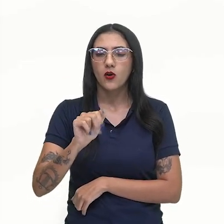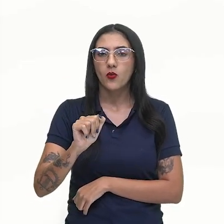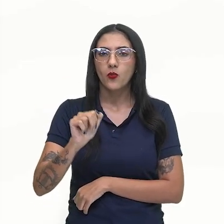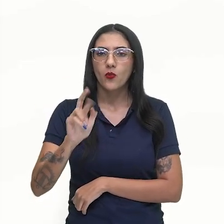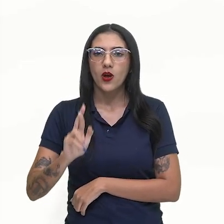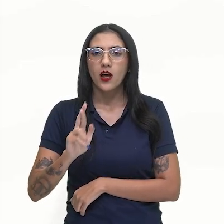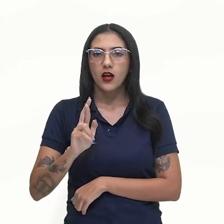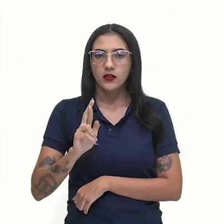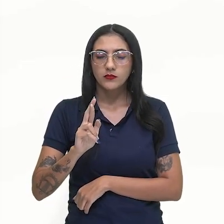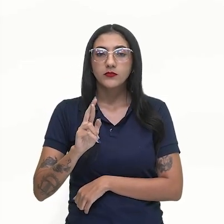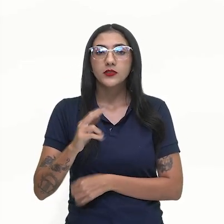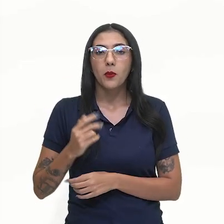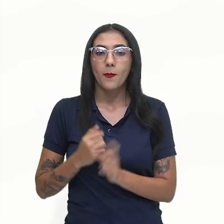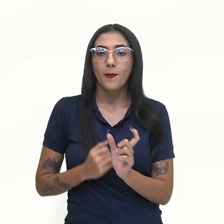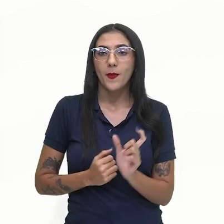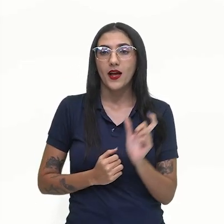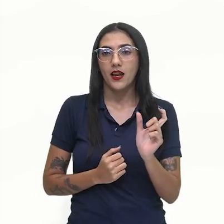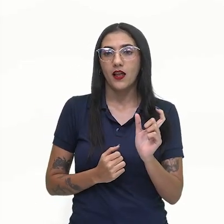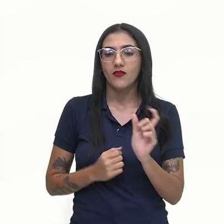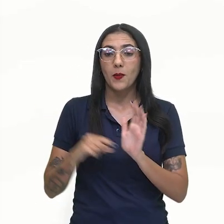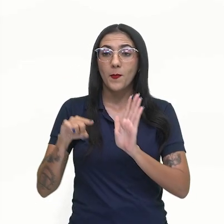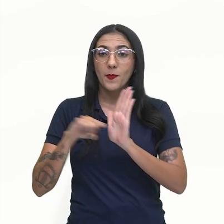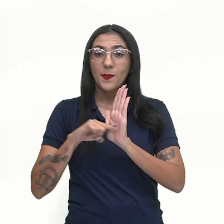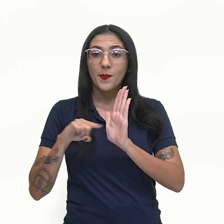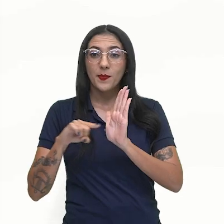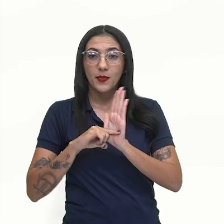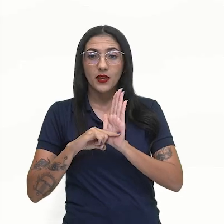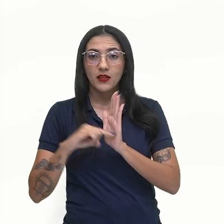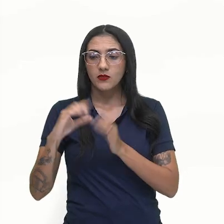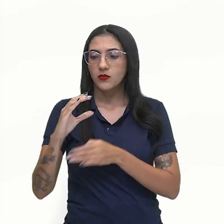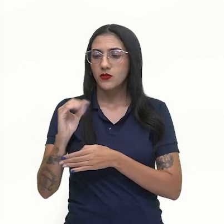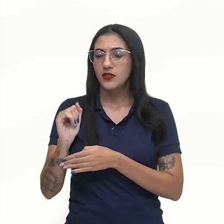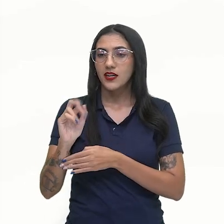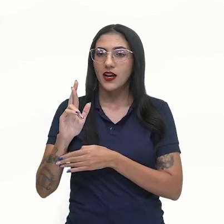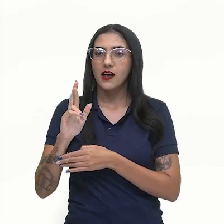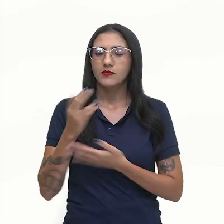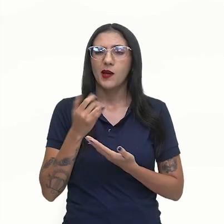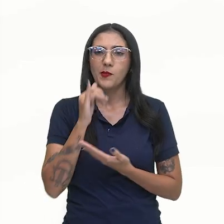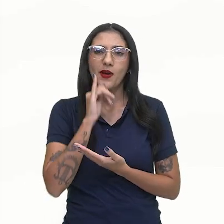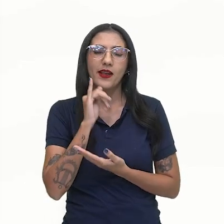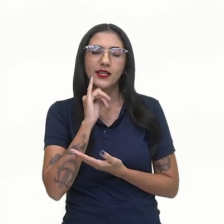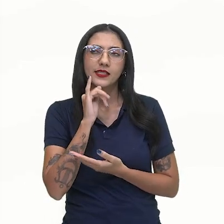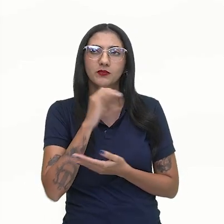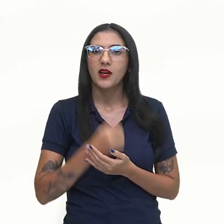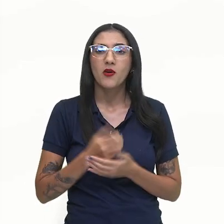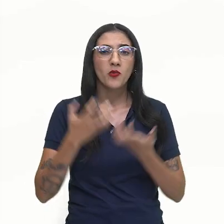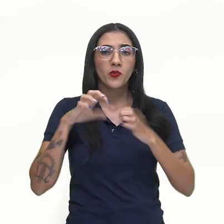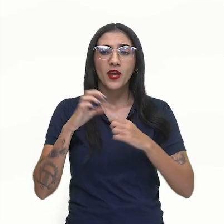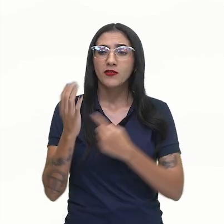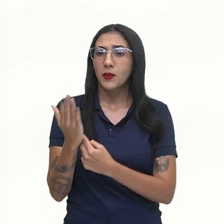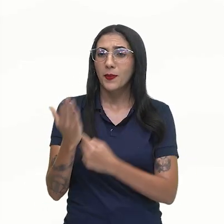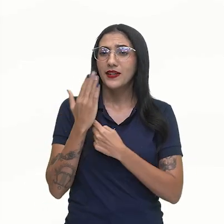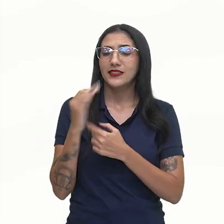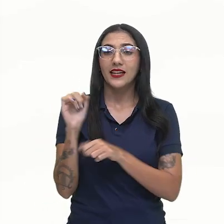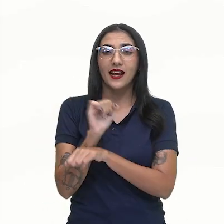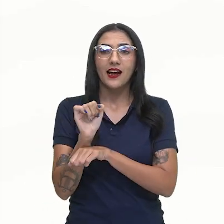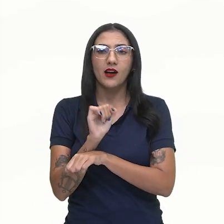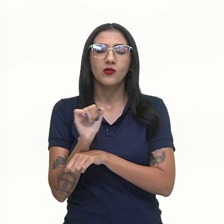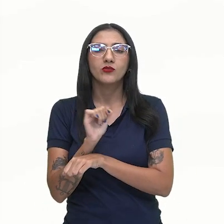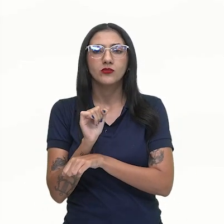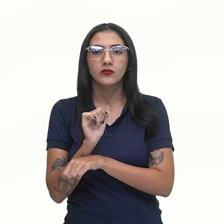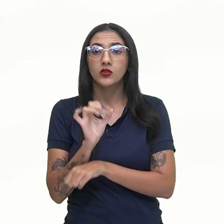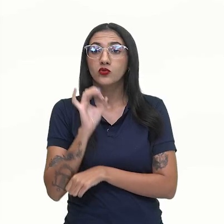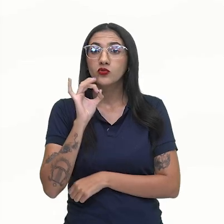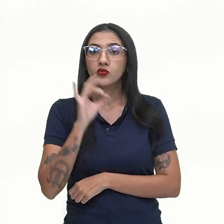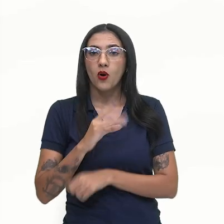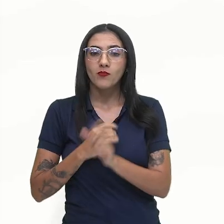mais outra palavrinha, indica que eu não vou pesquisar, eu não quero que venha na minha resposta, da minha pesquisa, os carros dessa marca, e sim